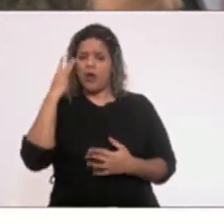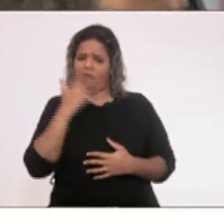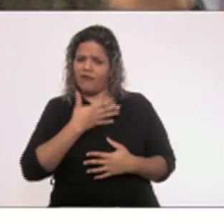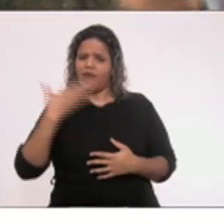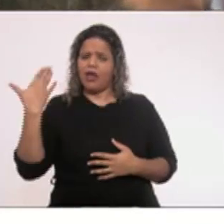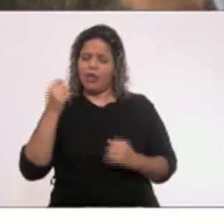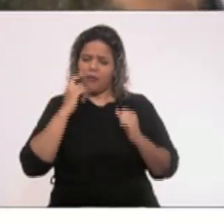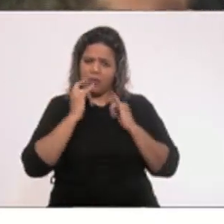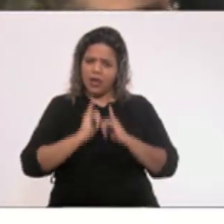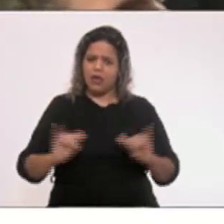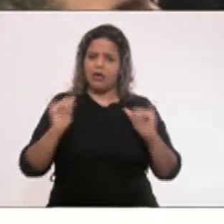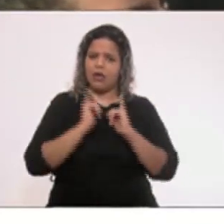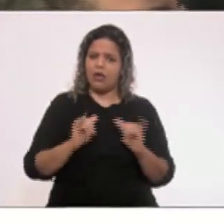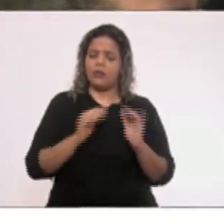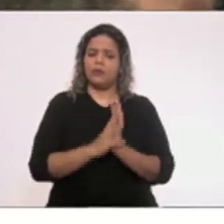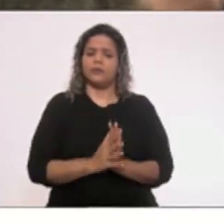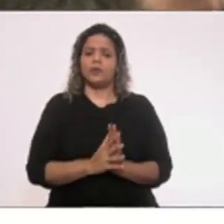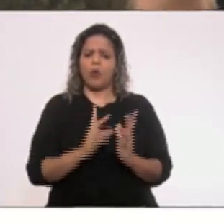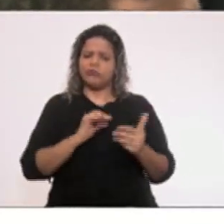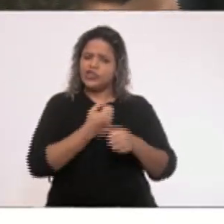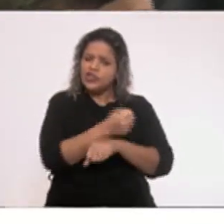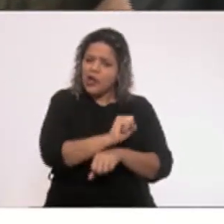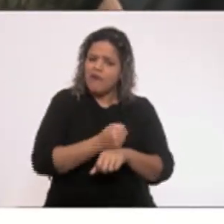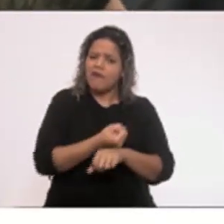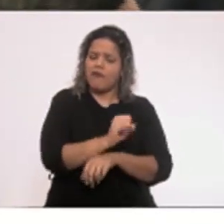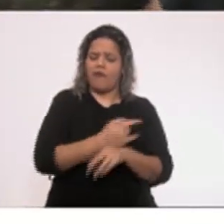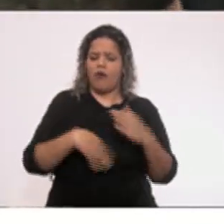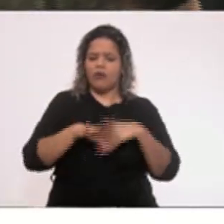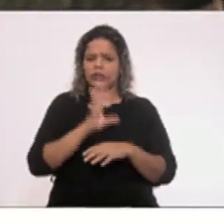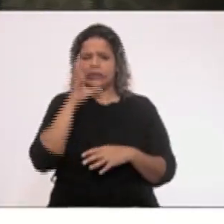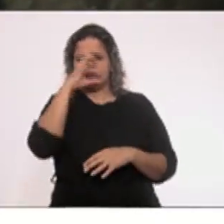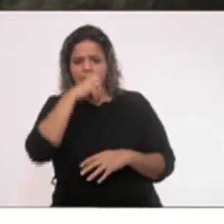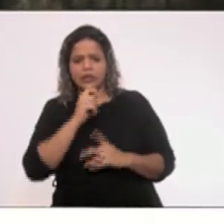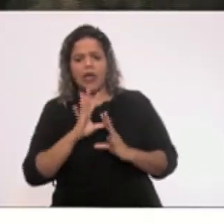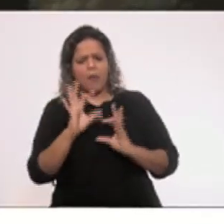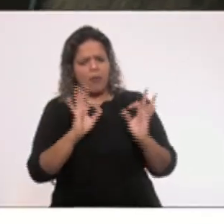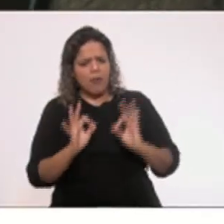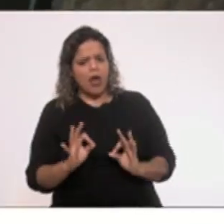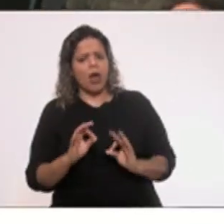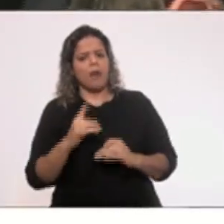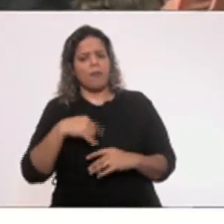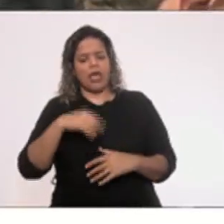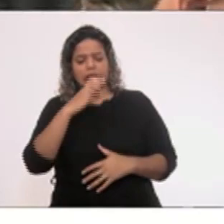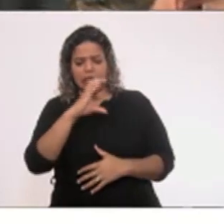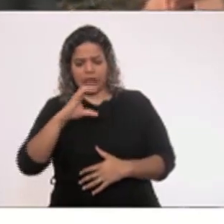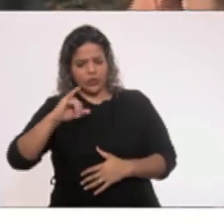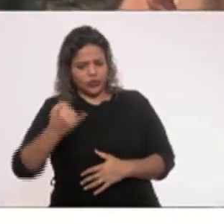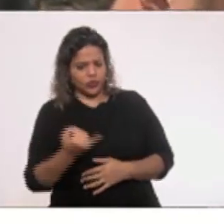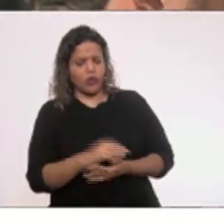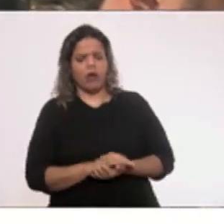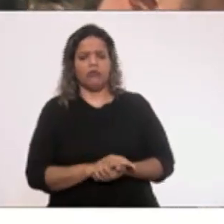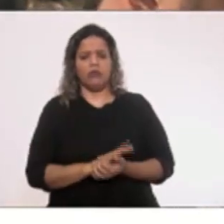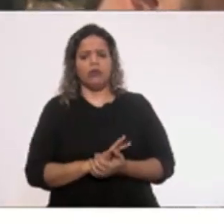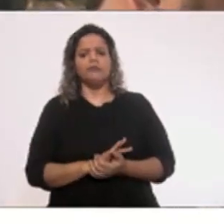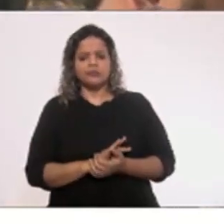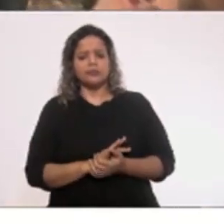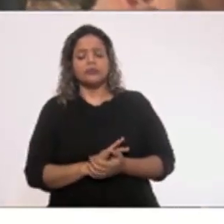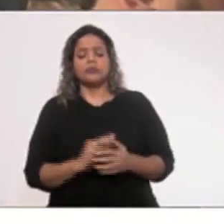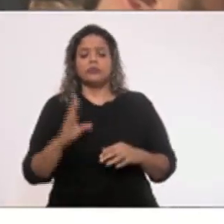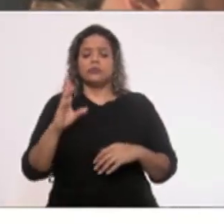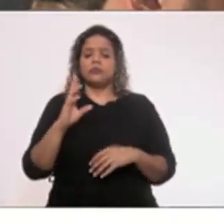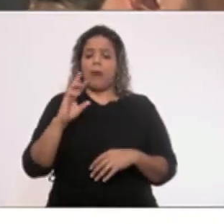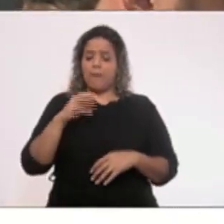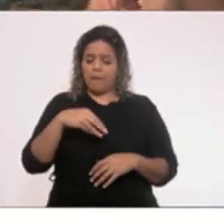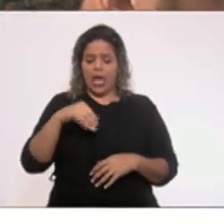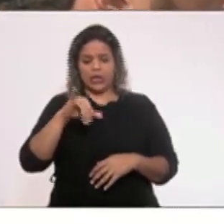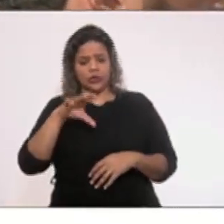pena ressaltar o esforço de aperfeiçoamento do projeto feito pela CCJ na relatoria do deputado Márcio